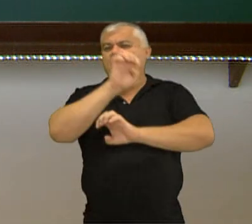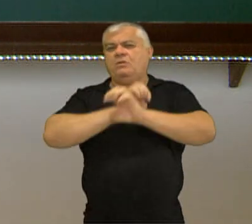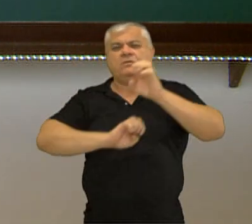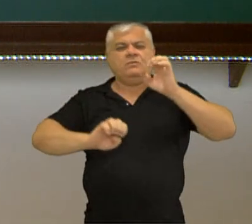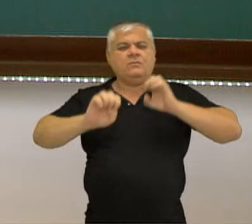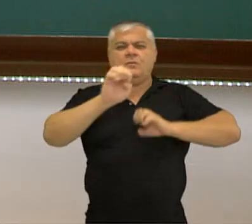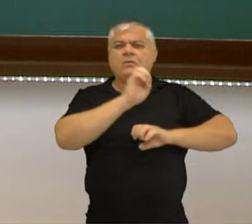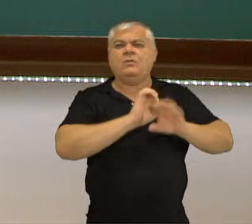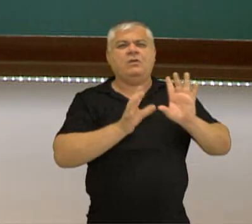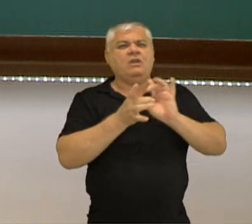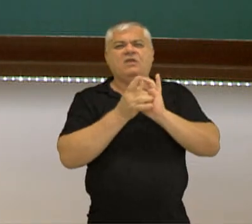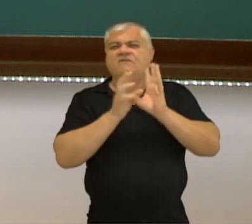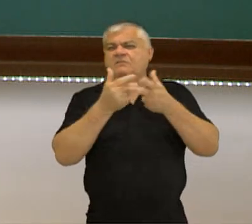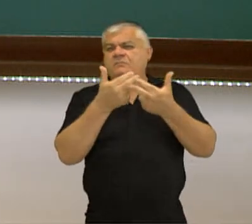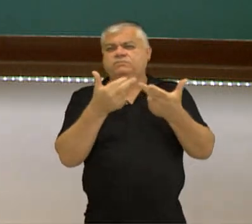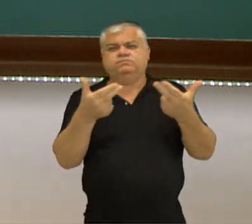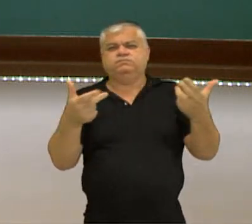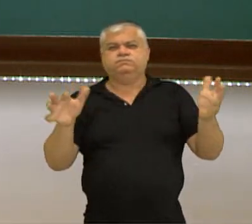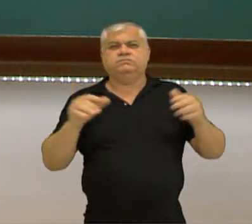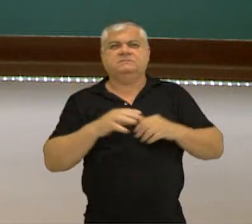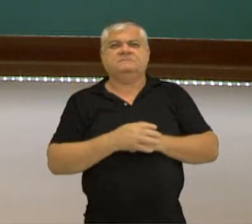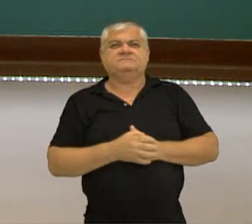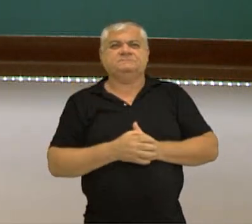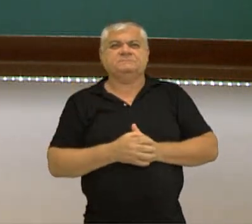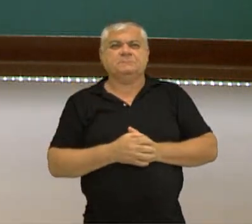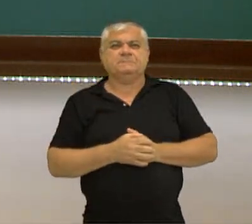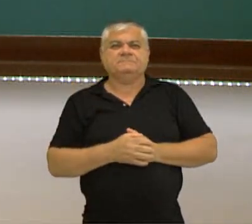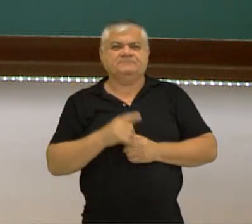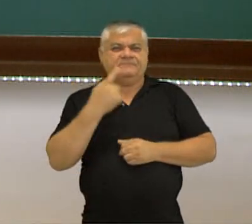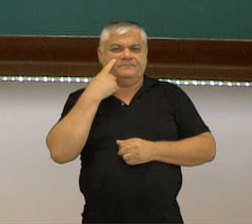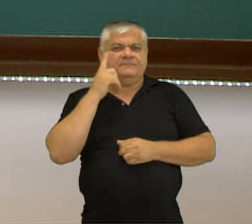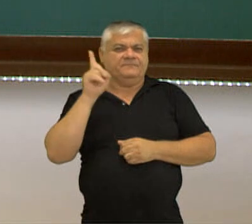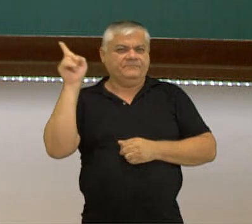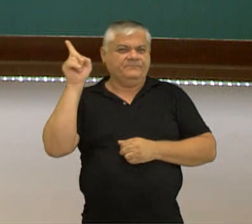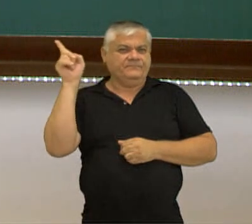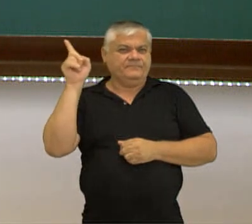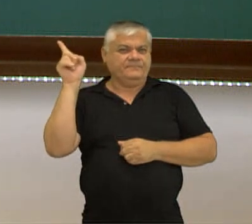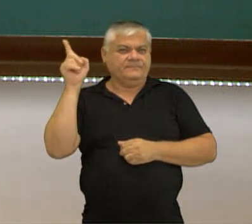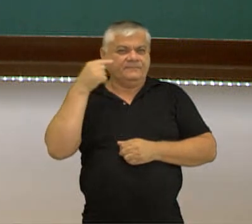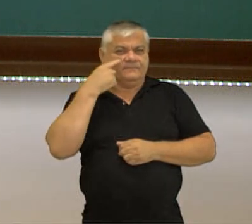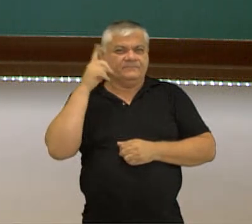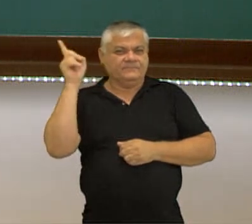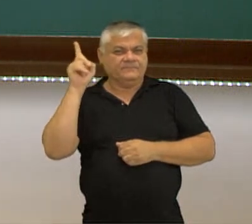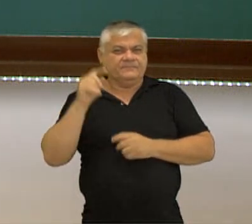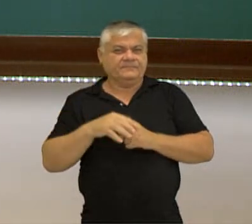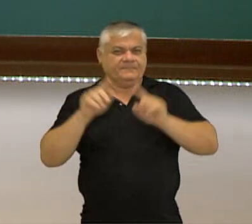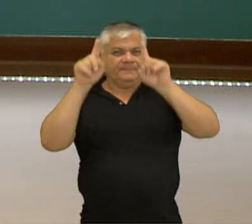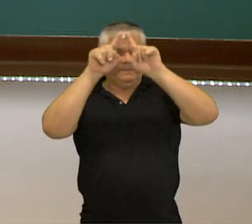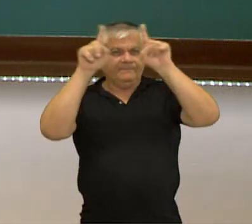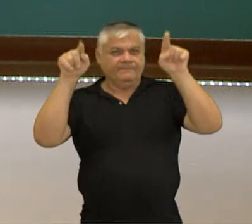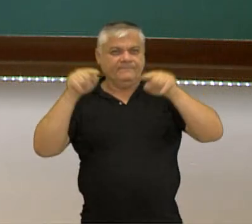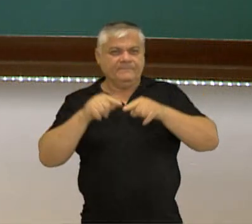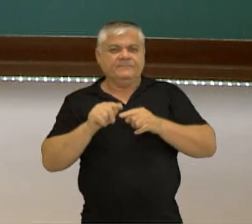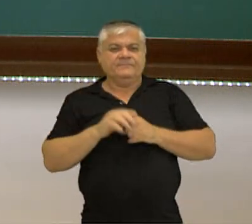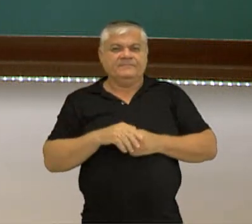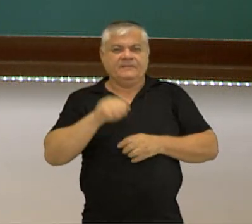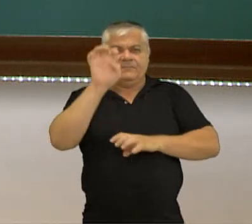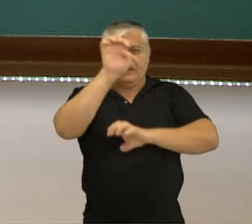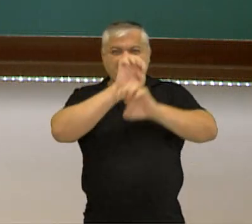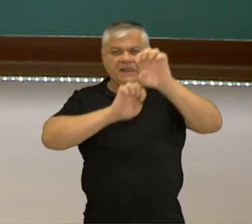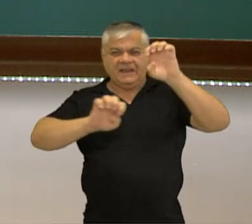ou também mar de elétrons. Vocês já vão ver aqui, ó. Olha lá, pessoal, a imagem que eu trouxe lá, ó, né? Então eu tenho aqui